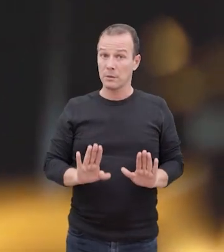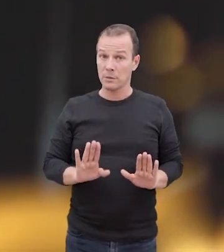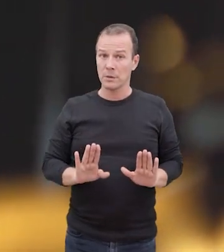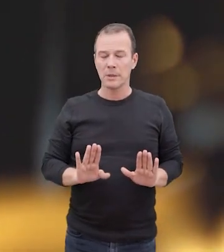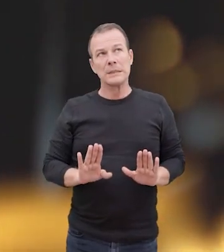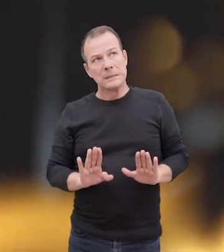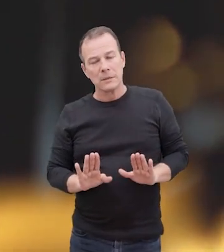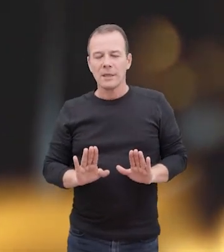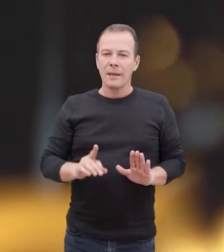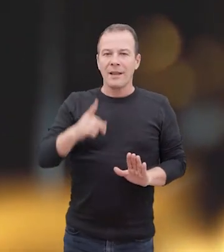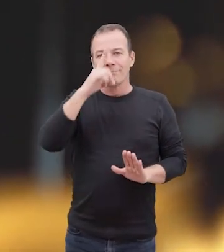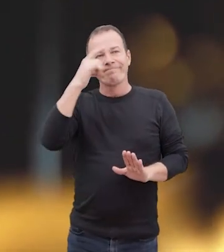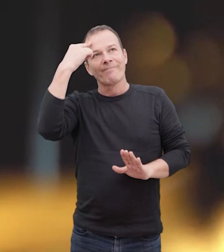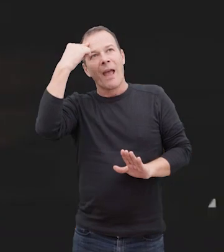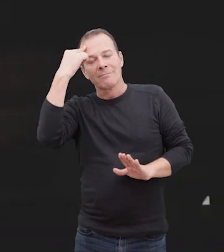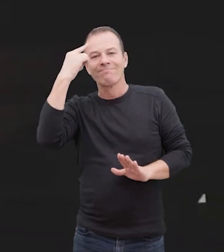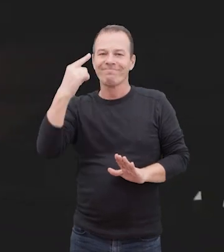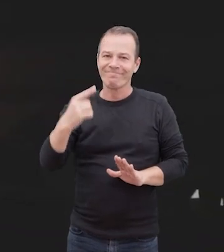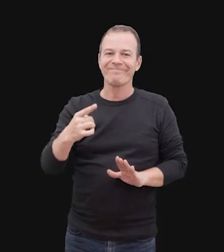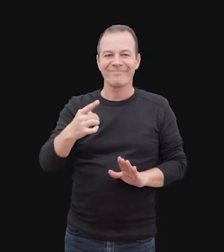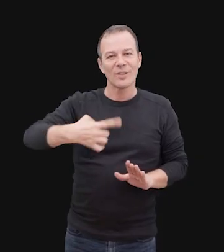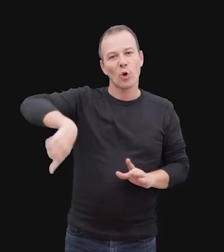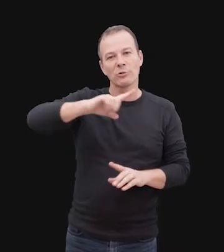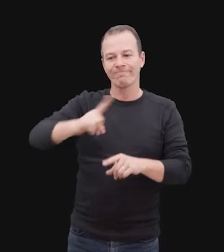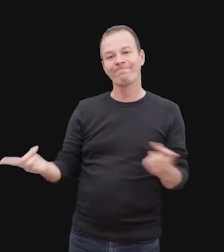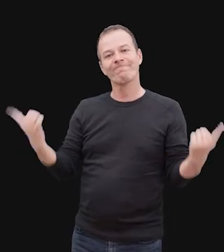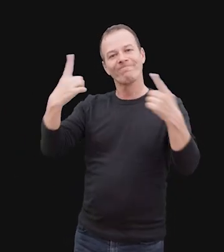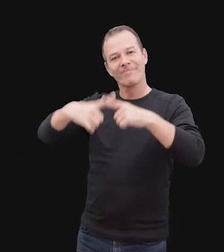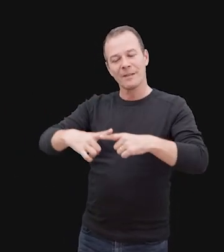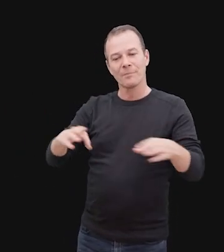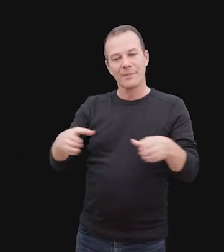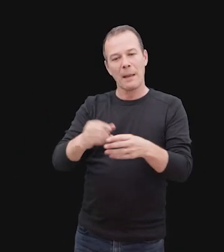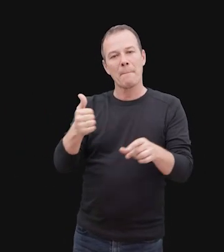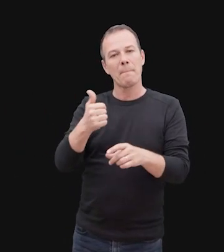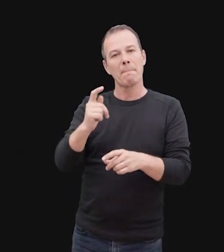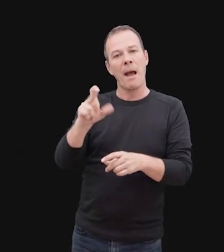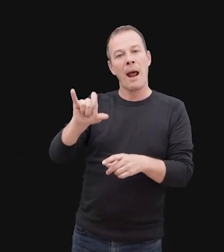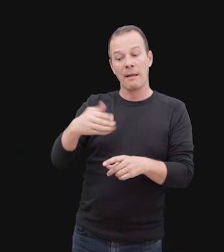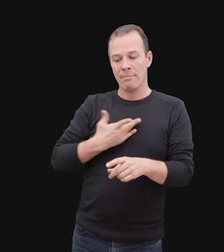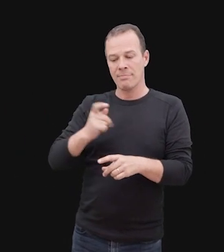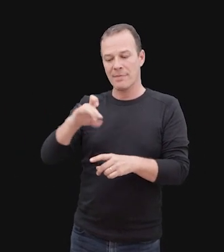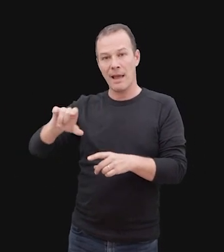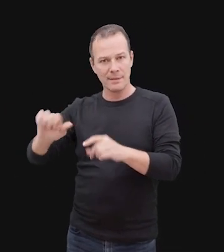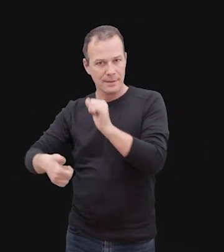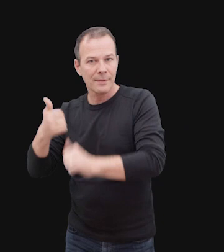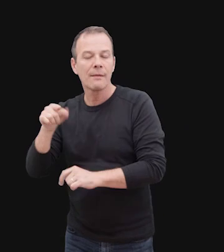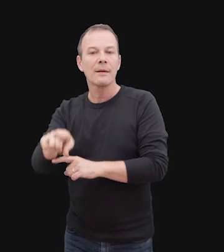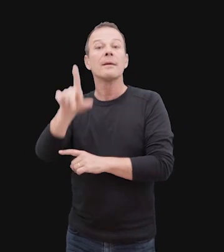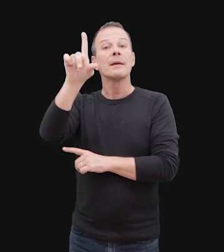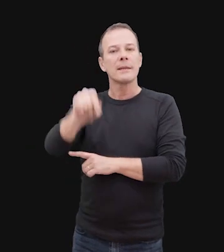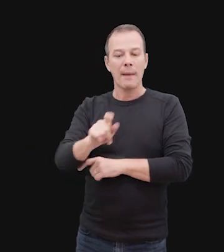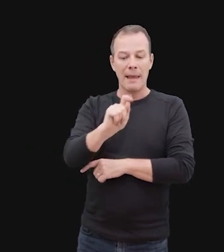mas guardo com muito carinho o termos sido finalistas do EDP Live Bands e termos